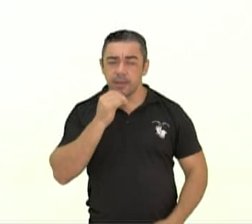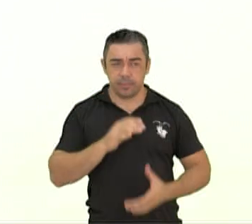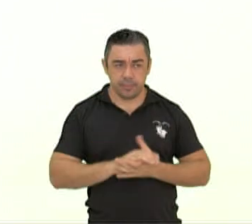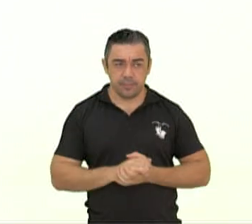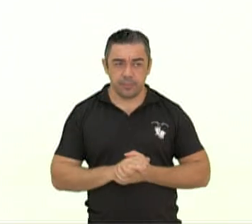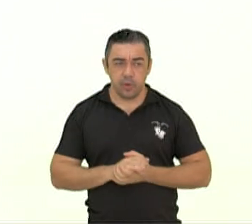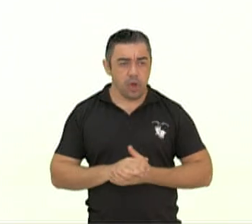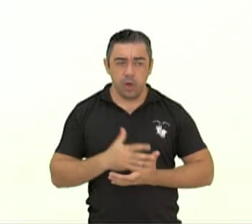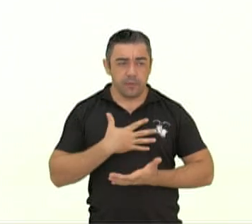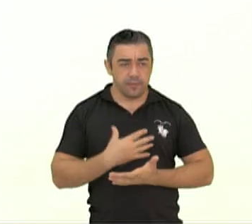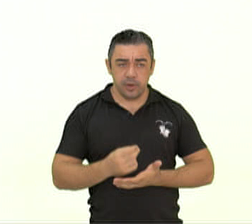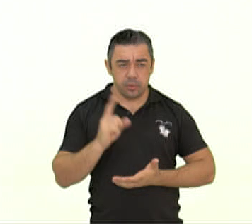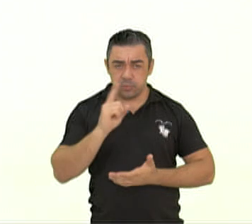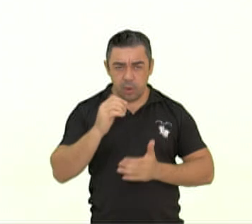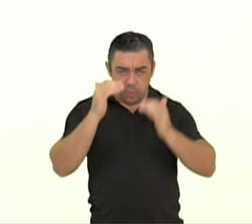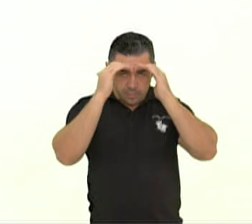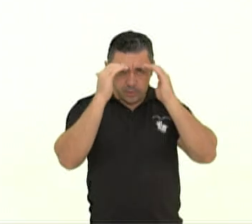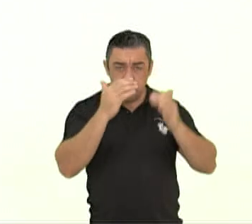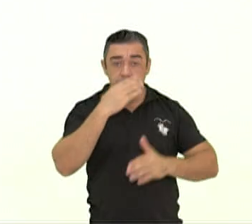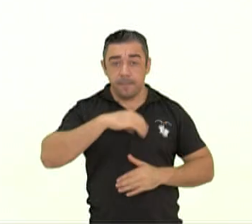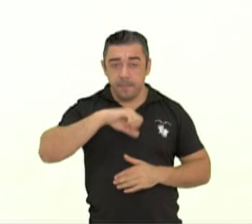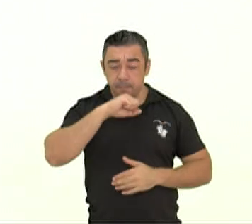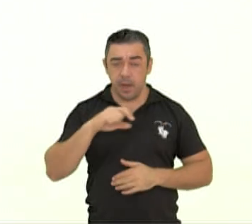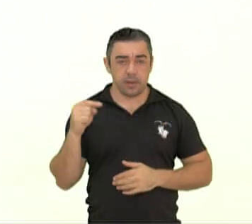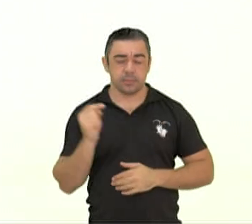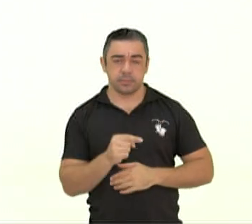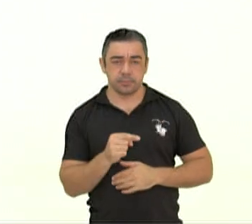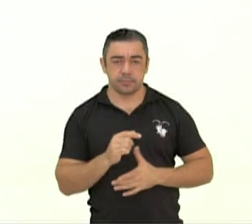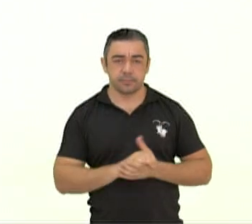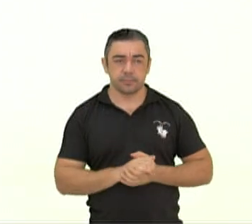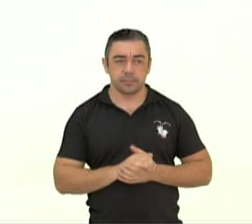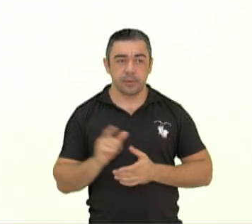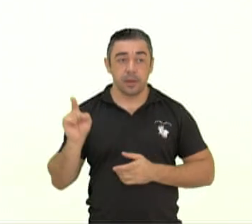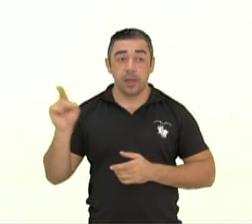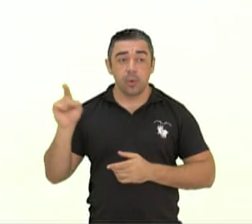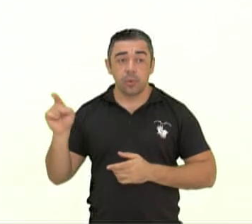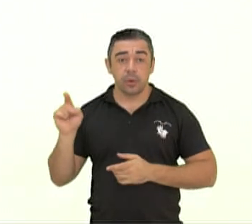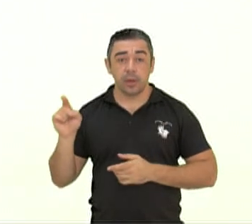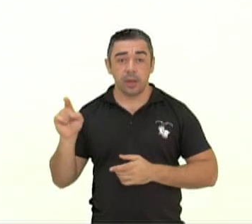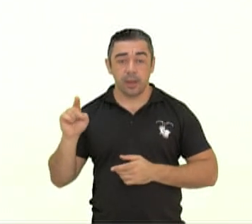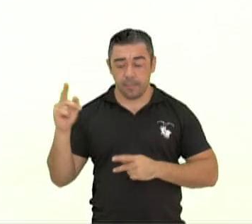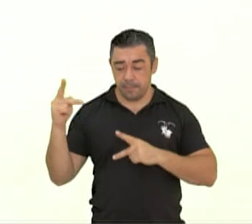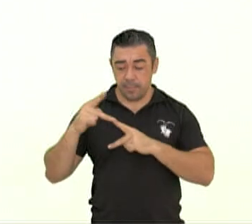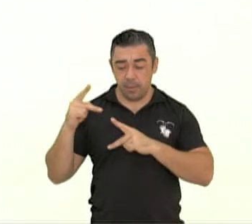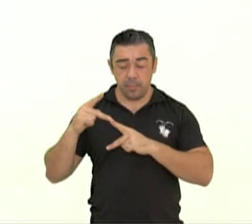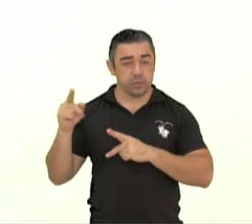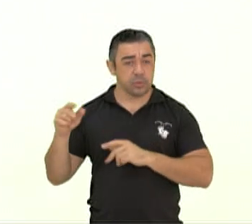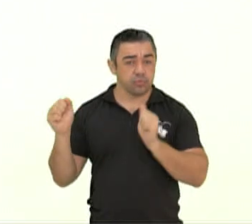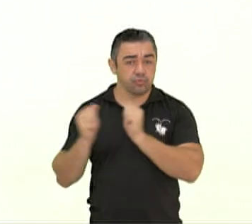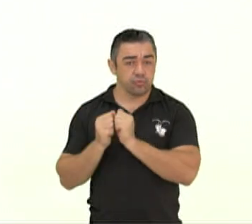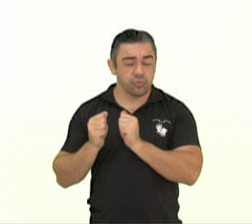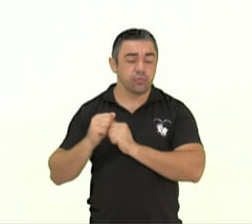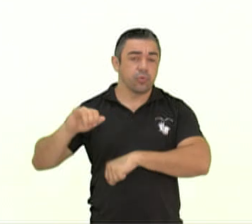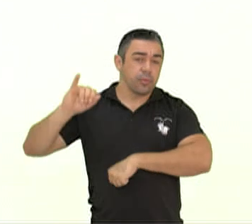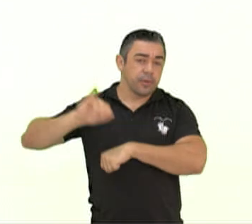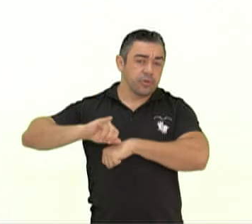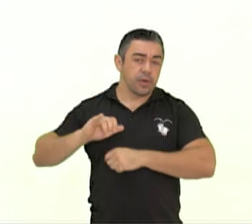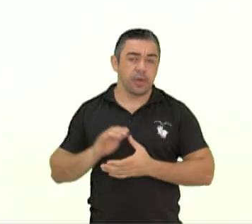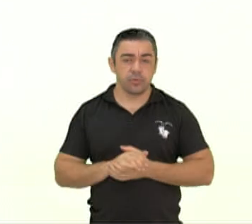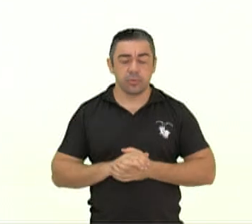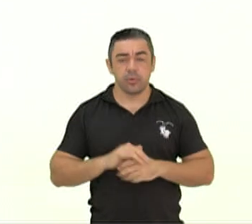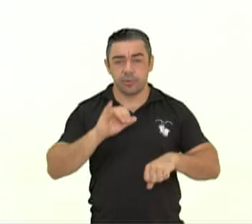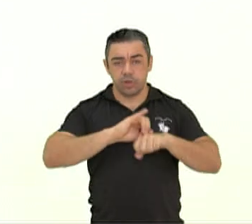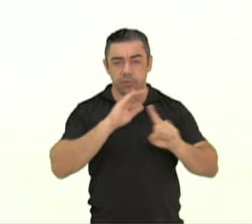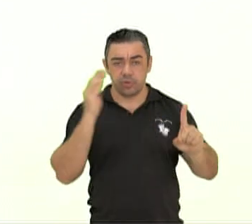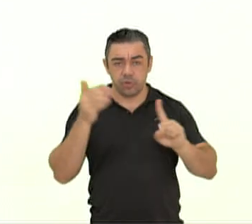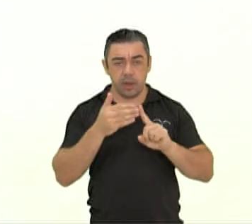não obedeceu ao pai. Então, nós temos o verbo de ação, mas temos ali o que? Uma preposição e o objeto. Então, objeto